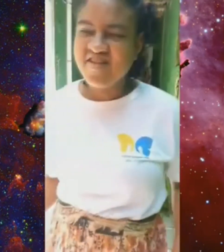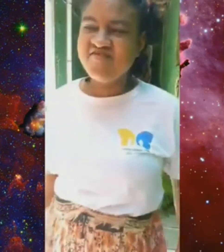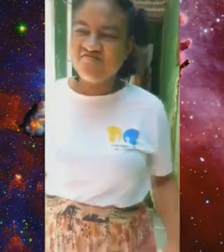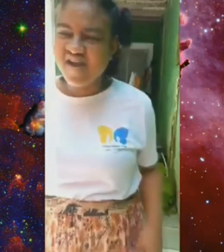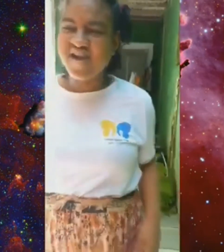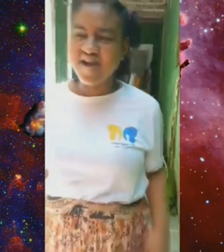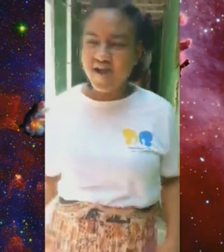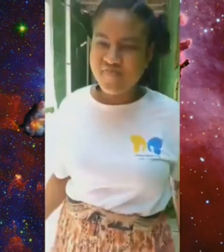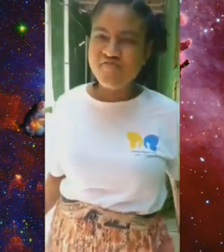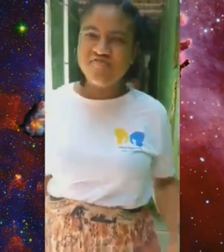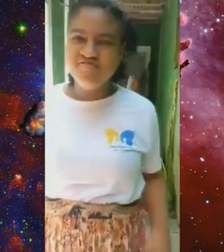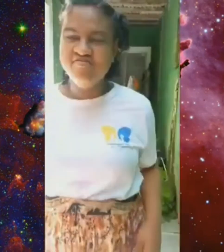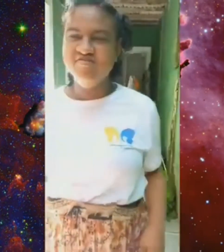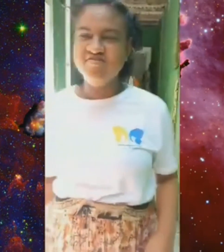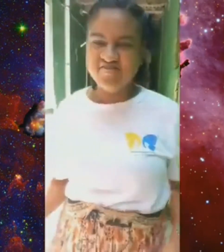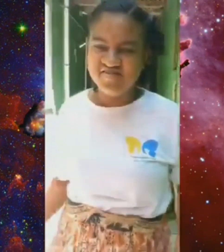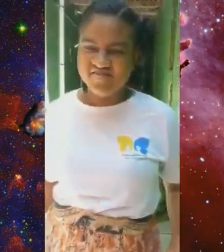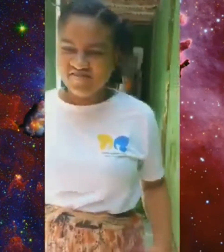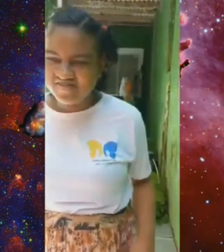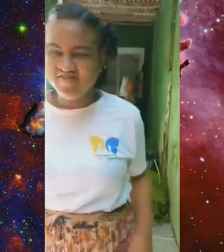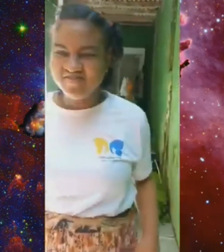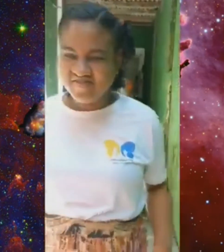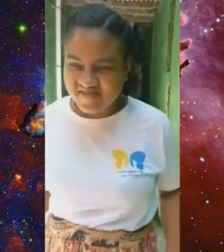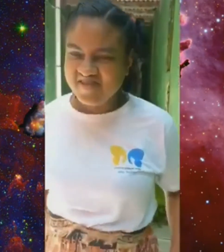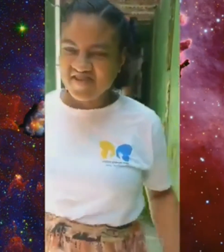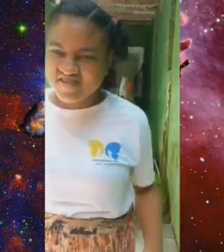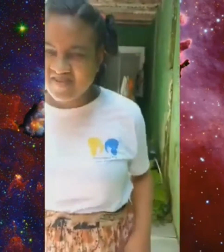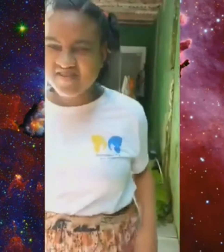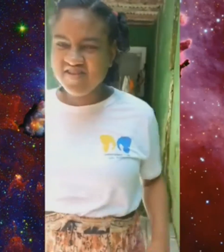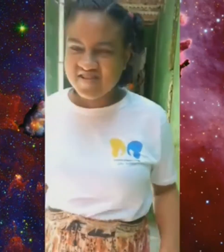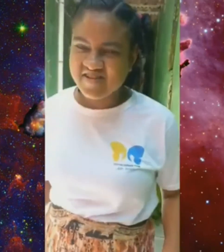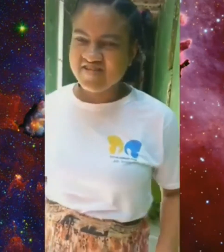era pouco, se acabou. Ciranda,